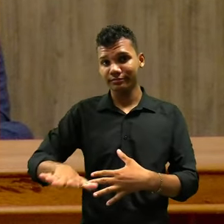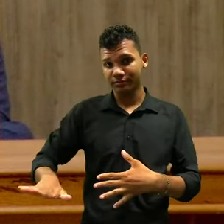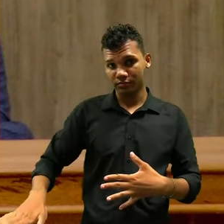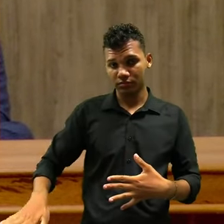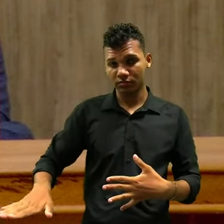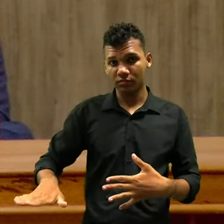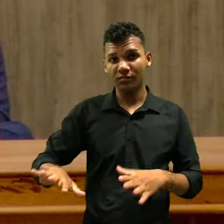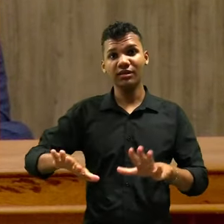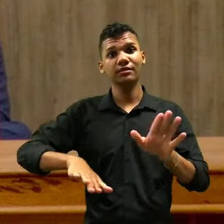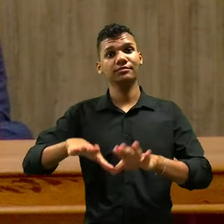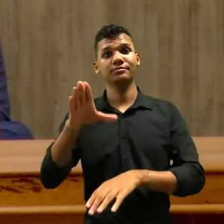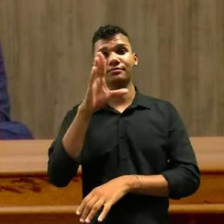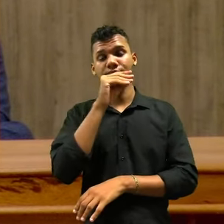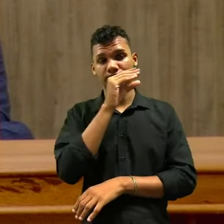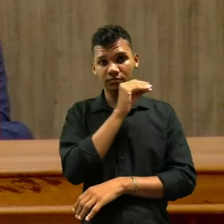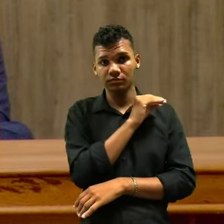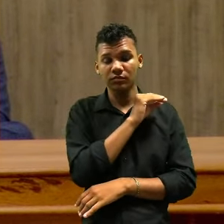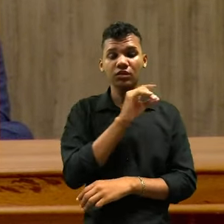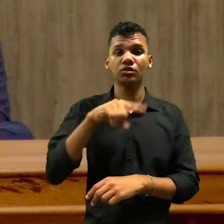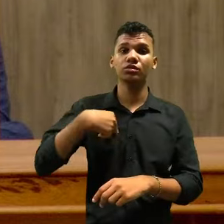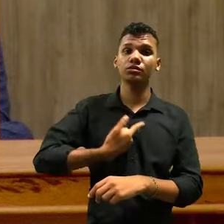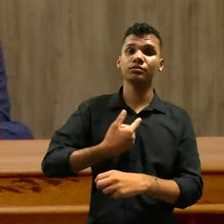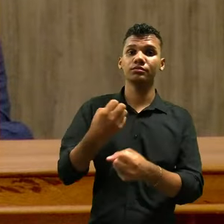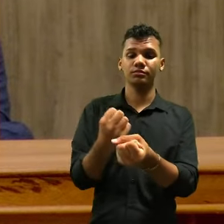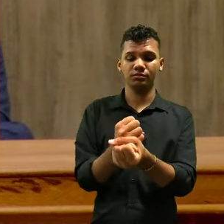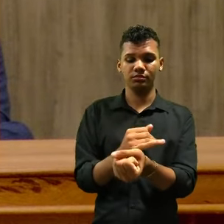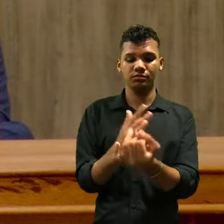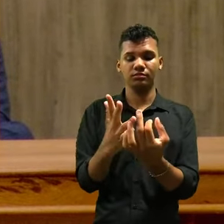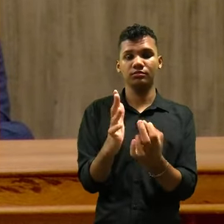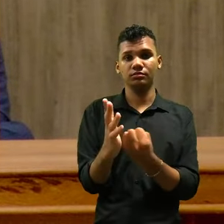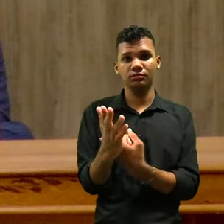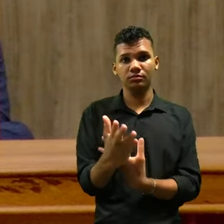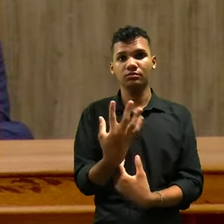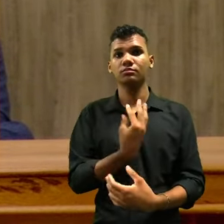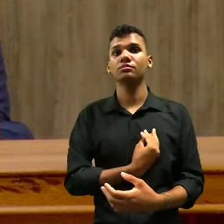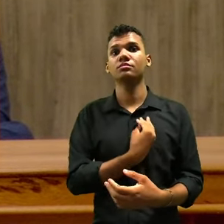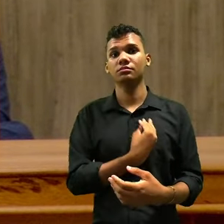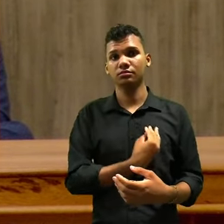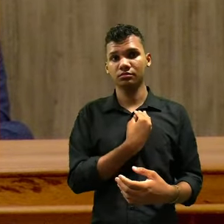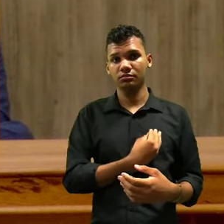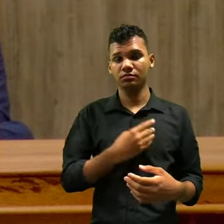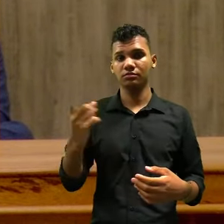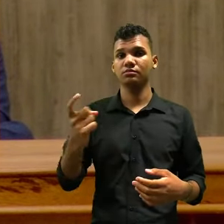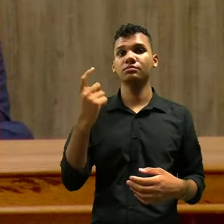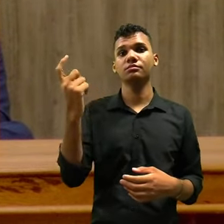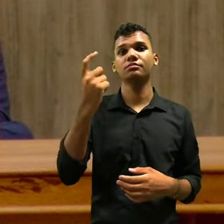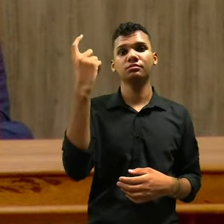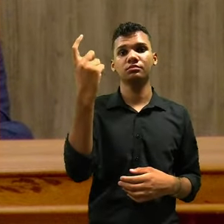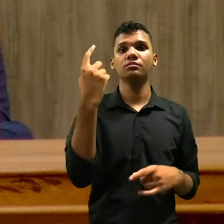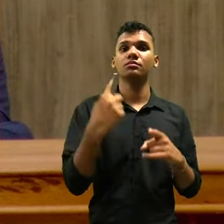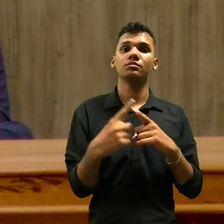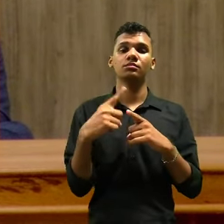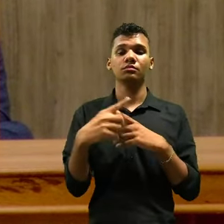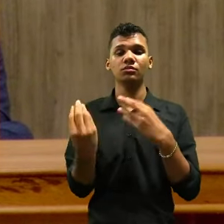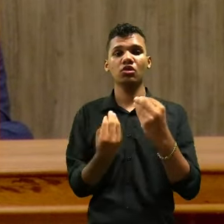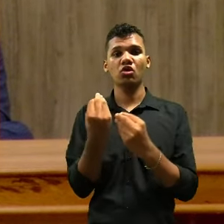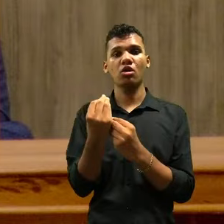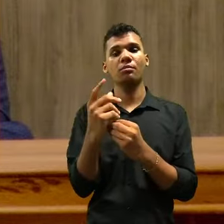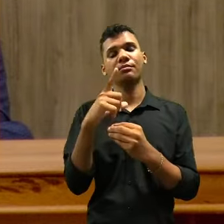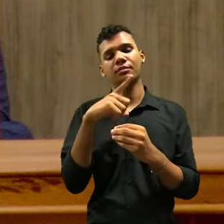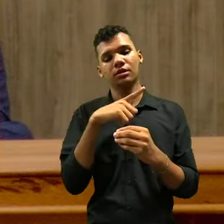emoção na adolescência a nossa emoção na vida adulta vai sendo traba trabalhada